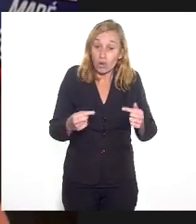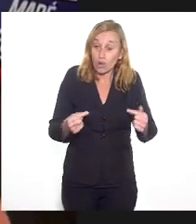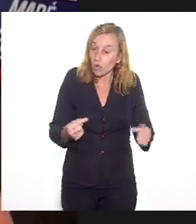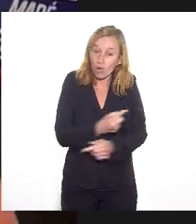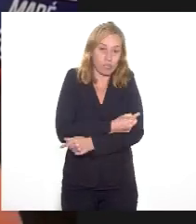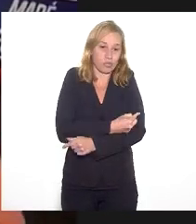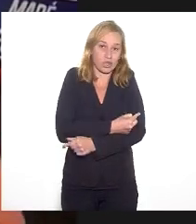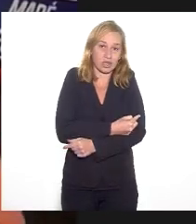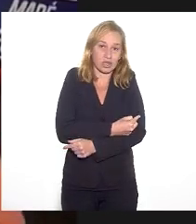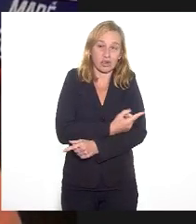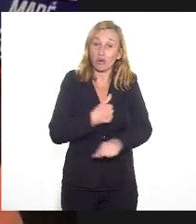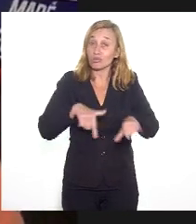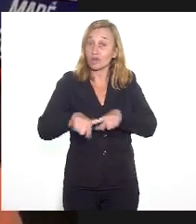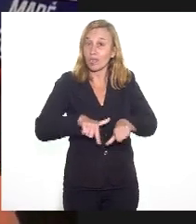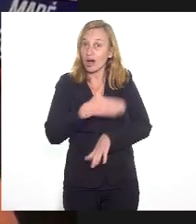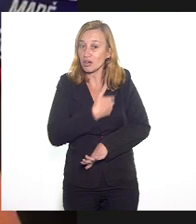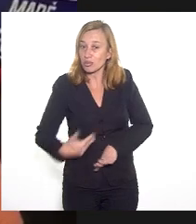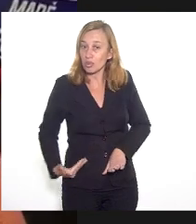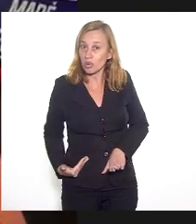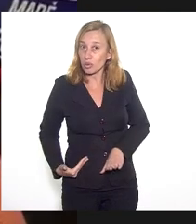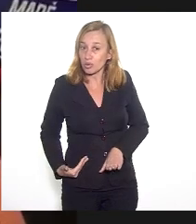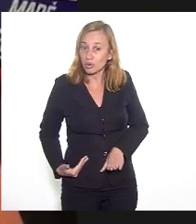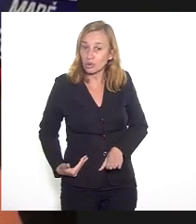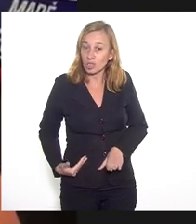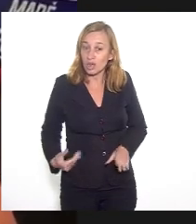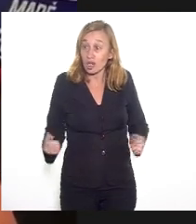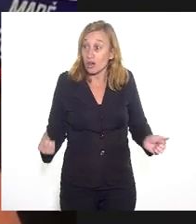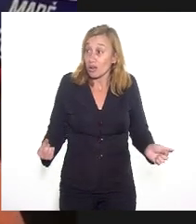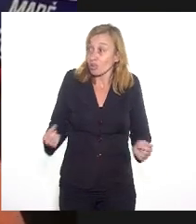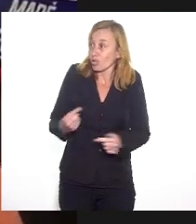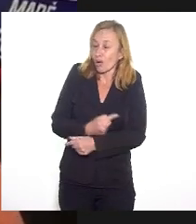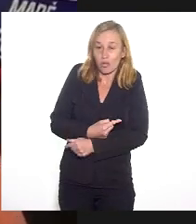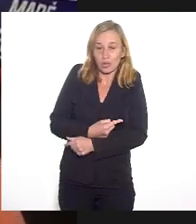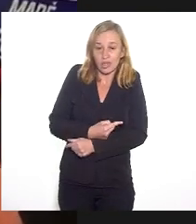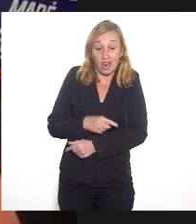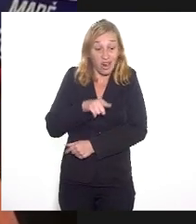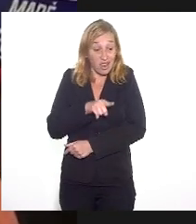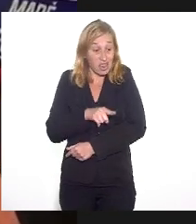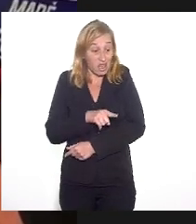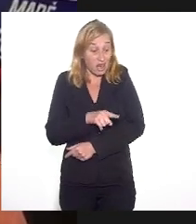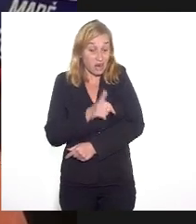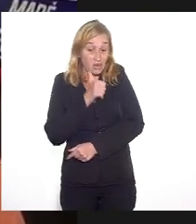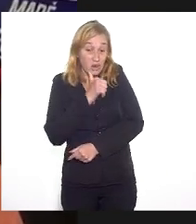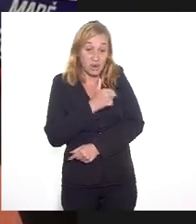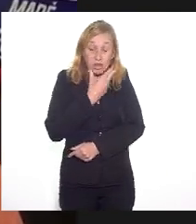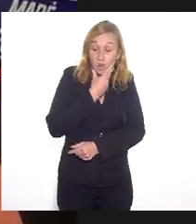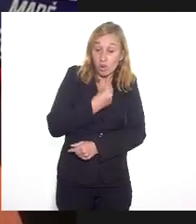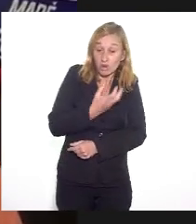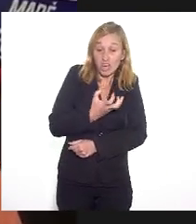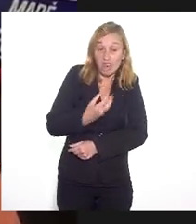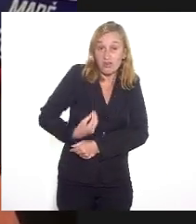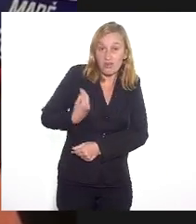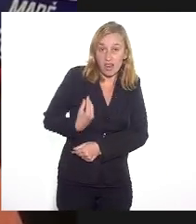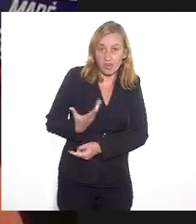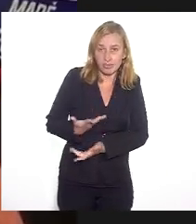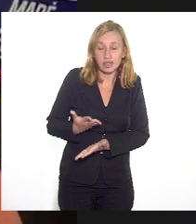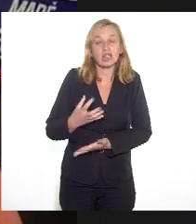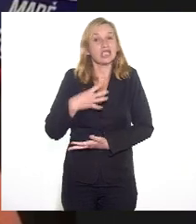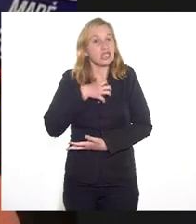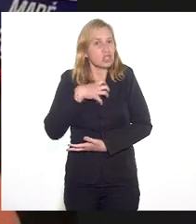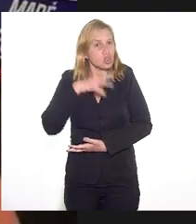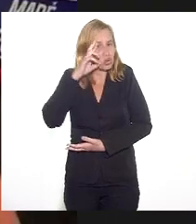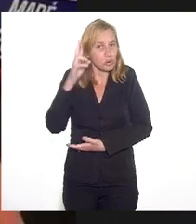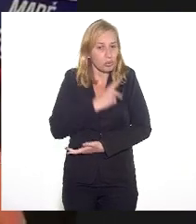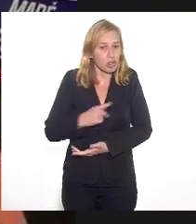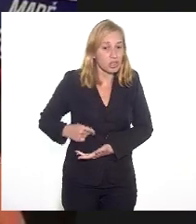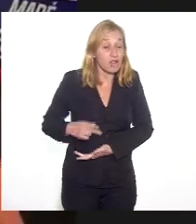público, incompatíveis com aqueles e com aquelas que querem, nesse momento, sobreviver. Então, nesse sentido, senhor